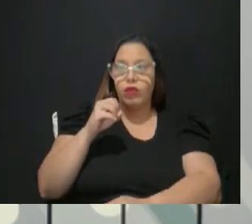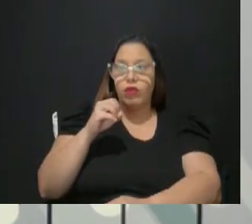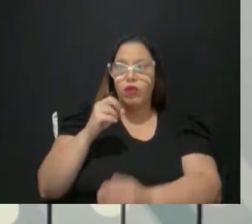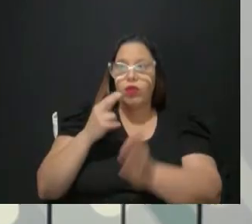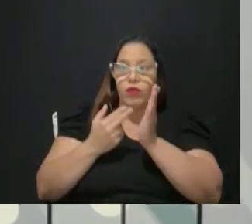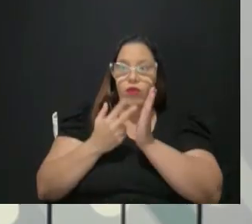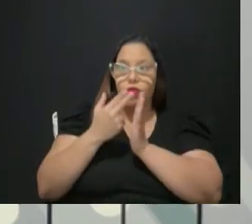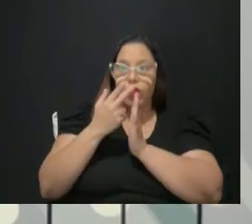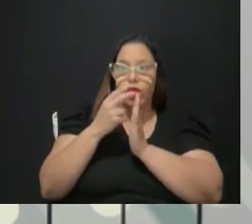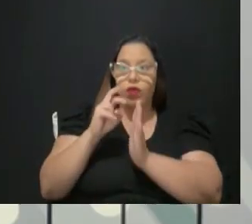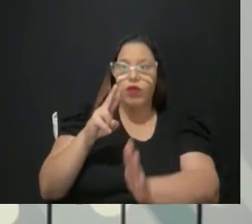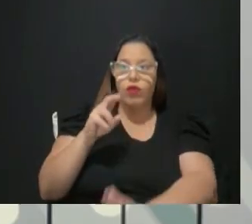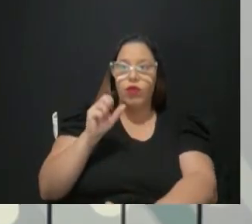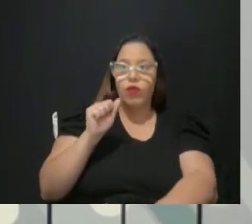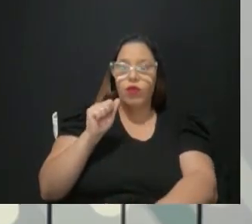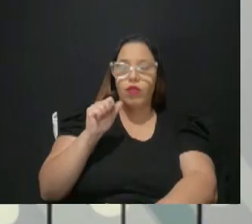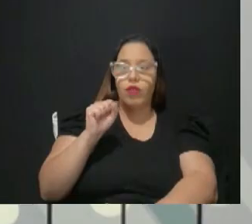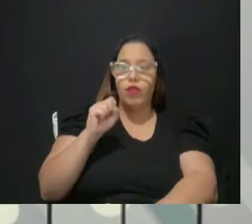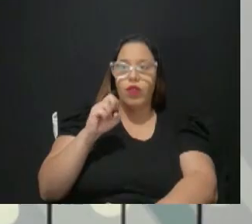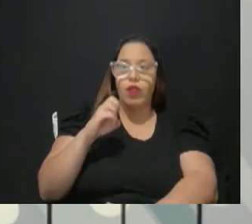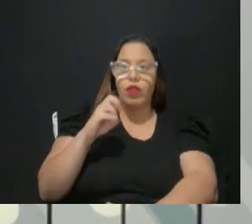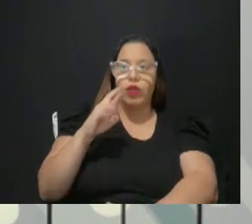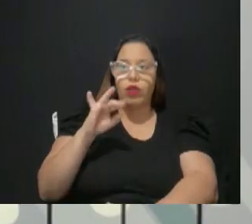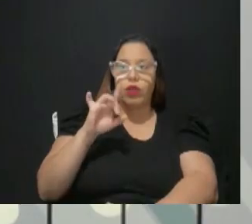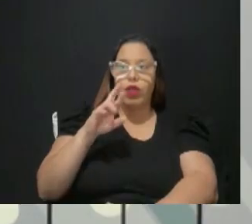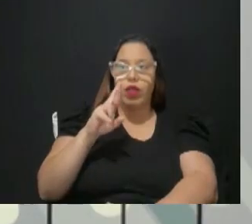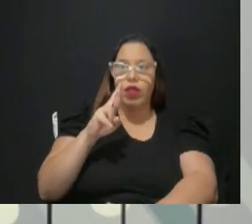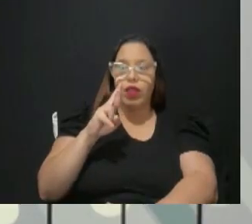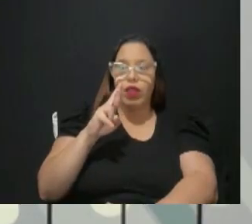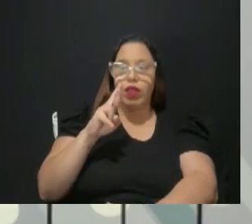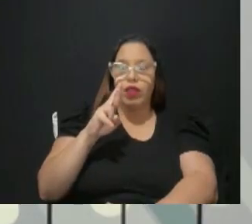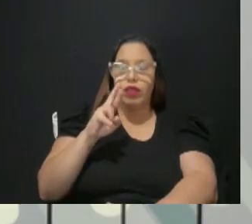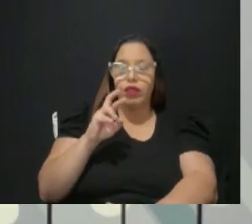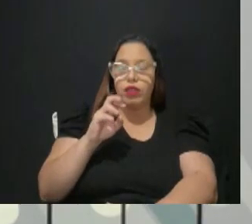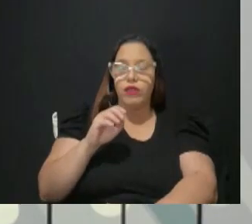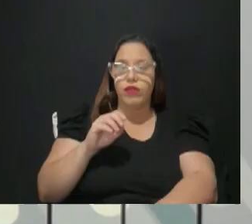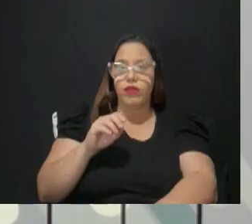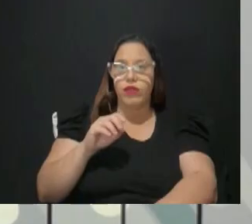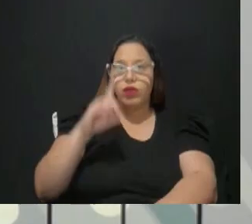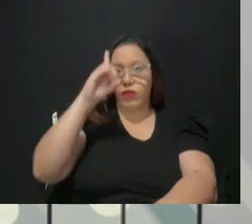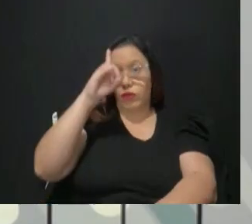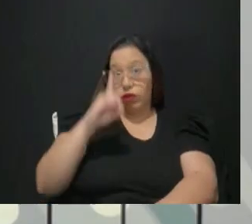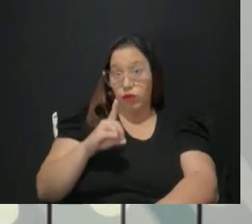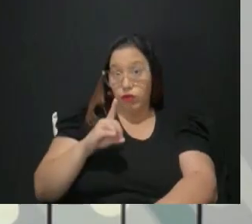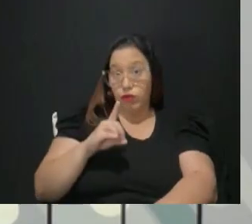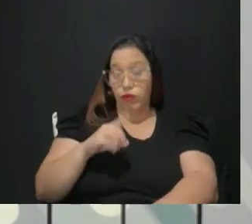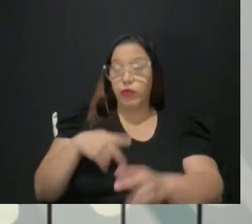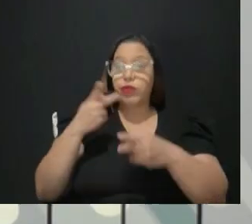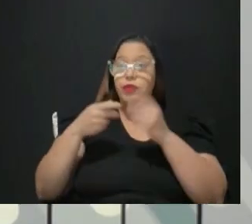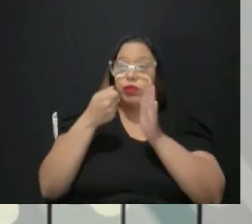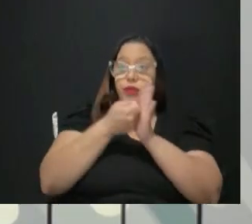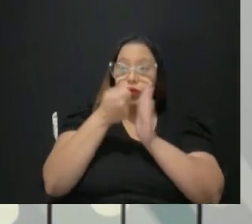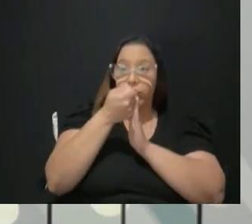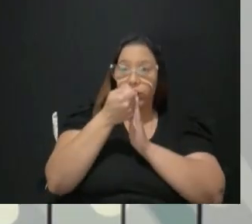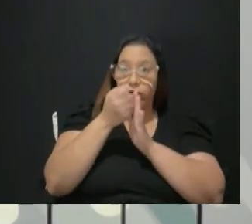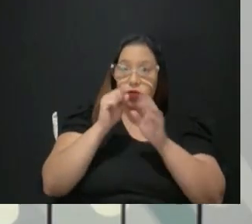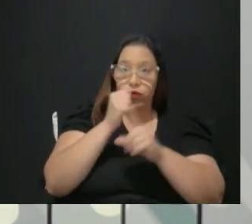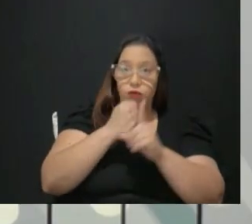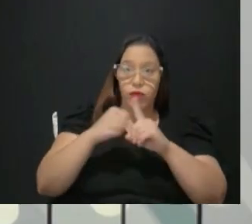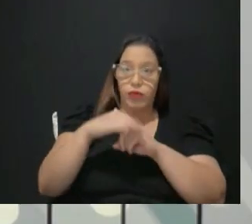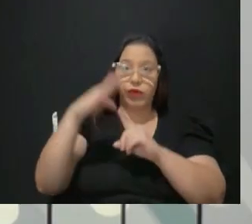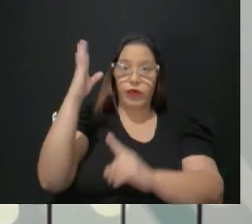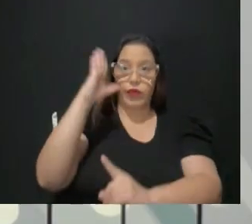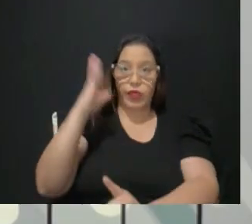é cirurgião vascular e angiologista e também ele é diretor de publicações da